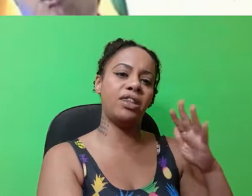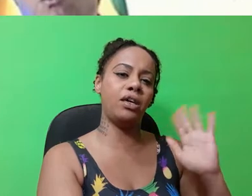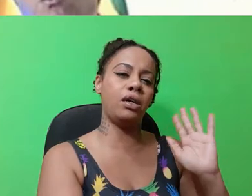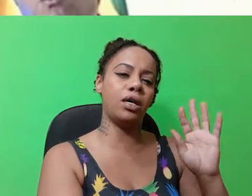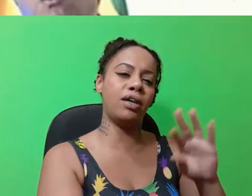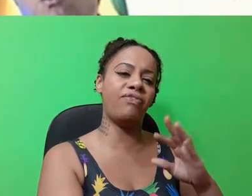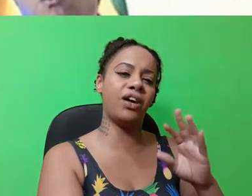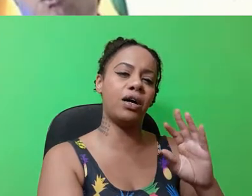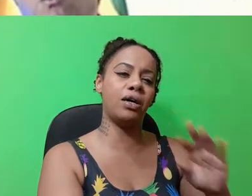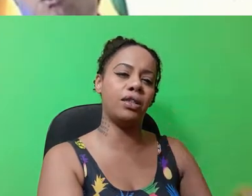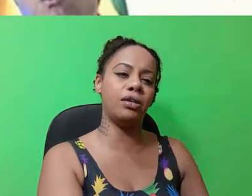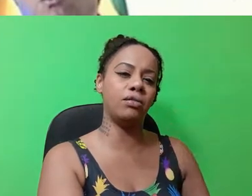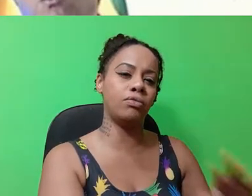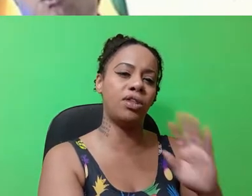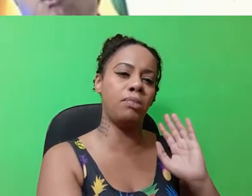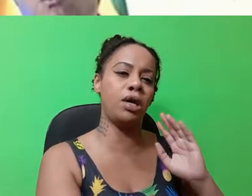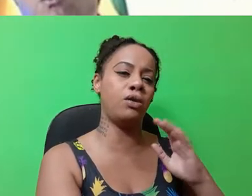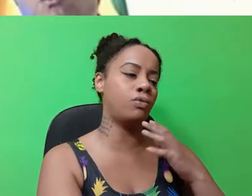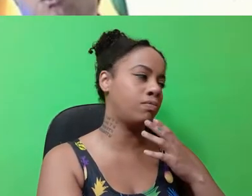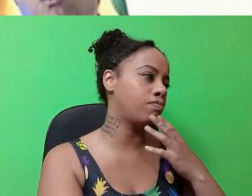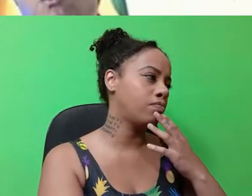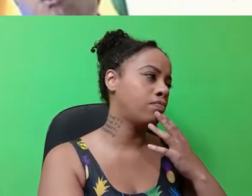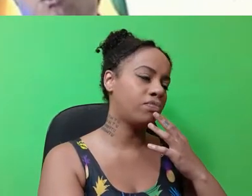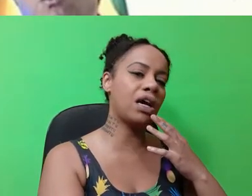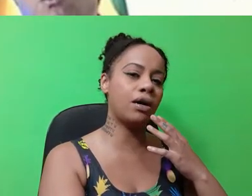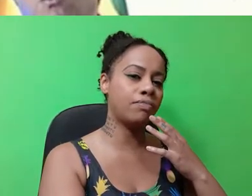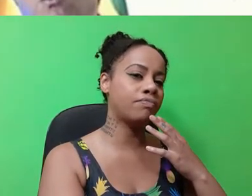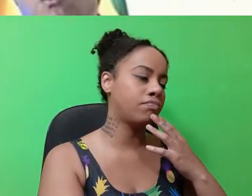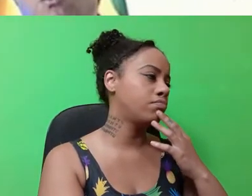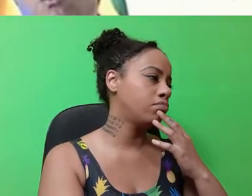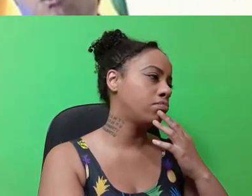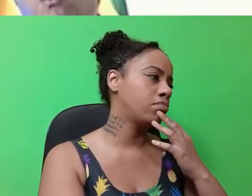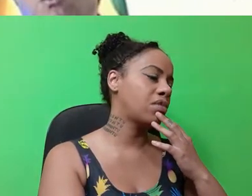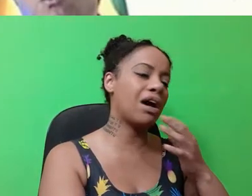As vacinas da Pfizer, os e-mails, tá?